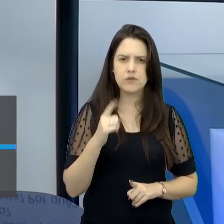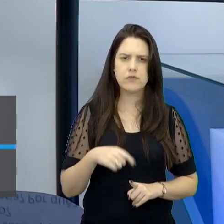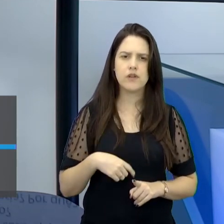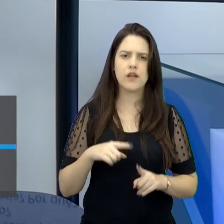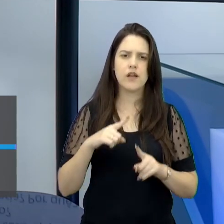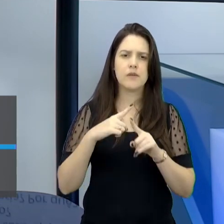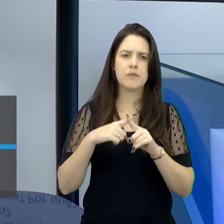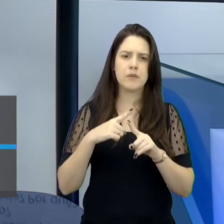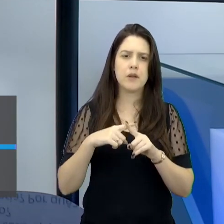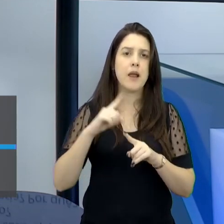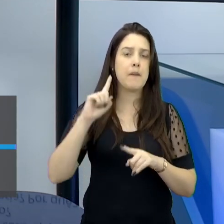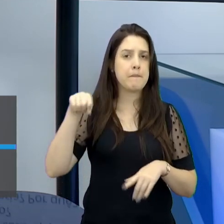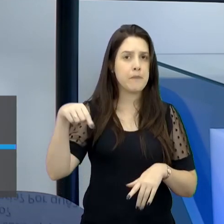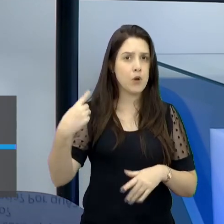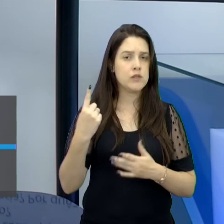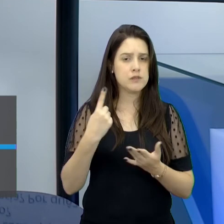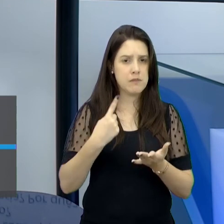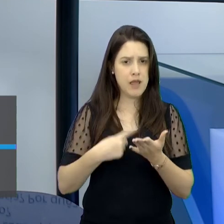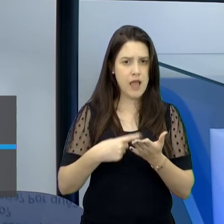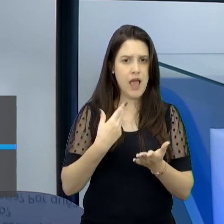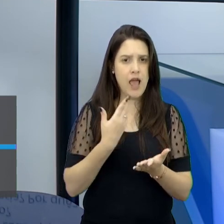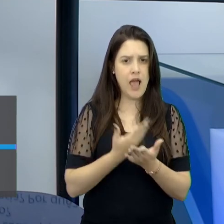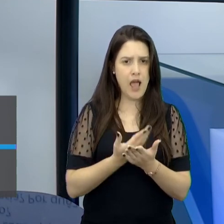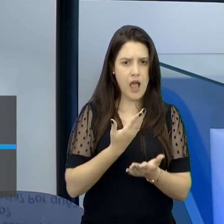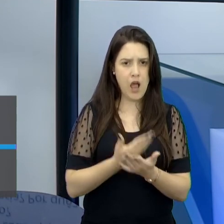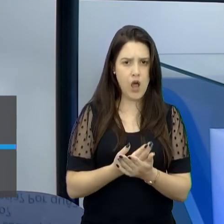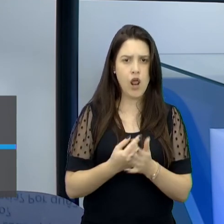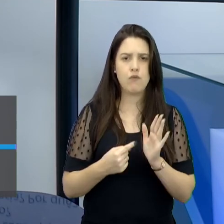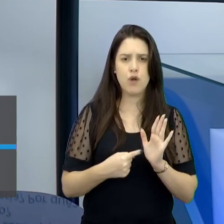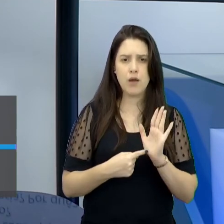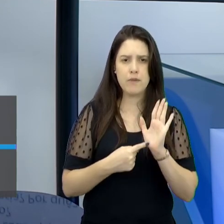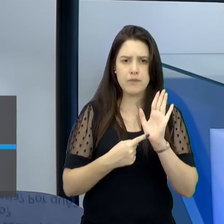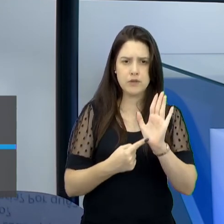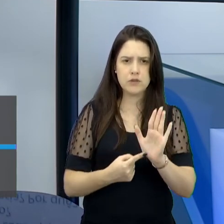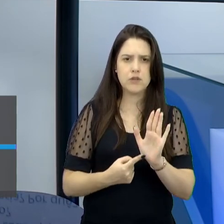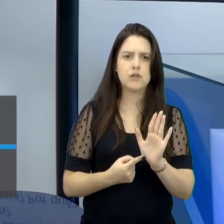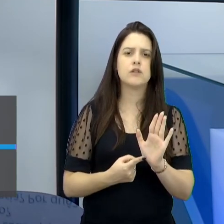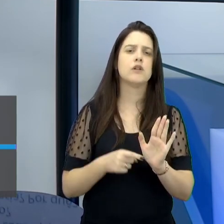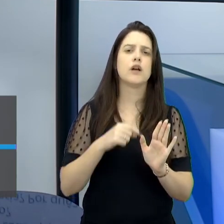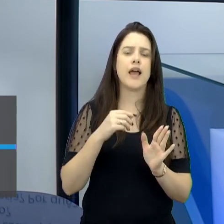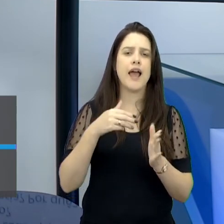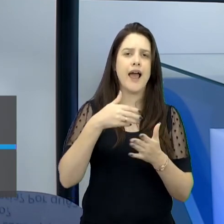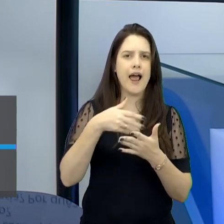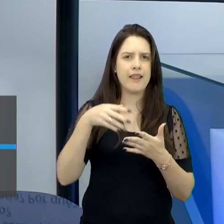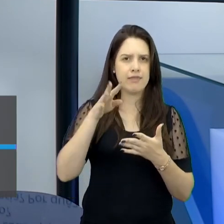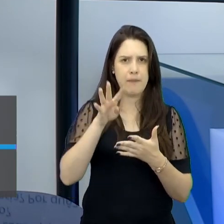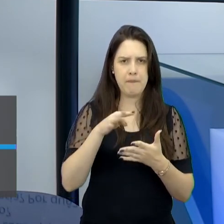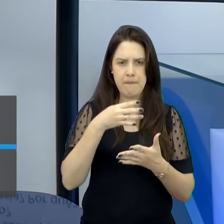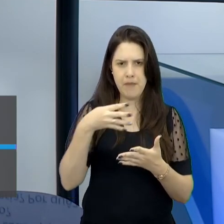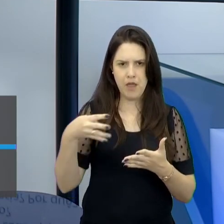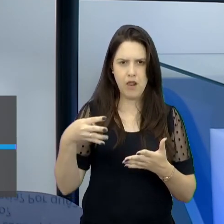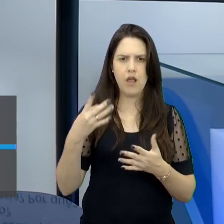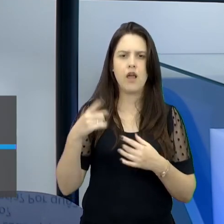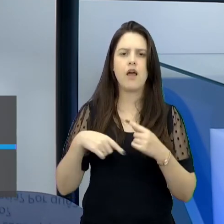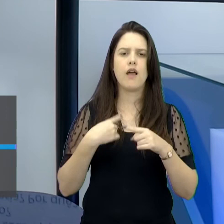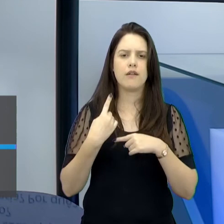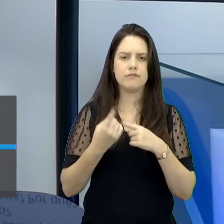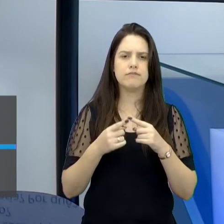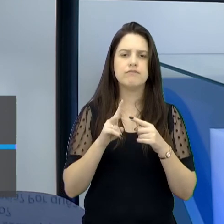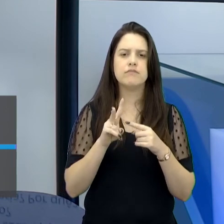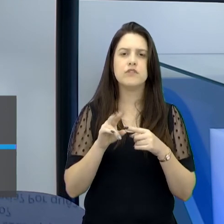na próxima aula. Eu vou apresentar já o Excel com essa tabela. E aí a gente já